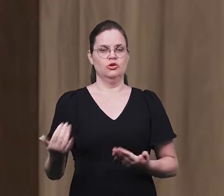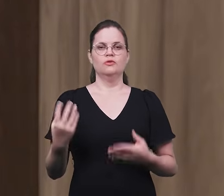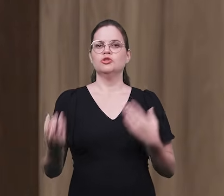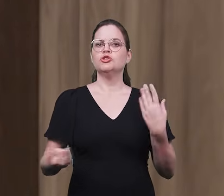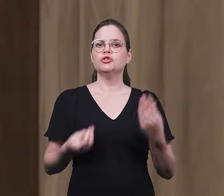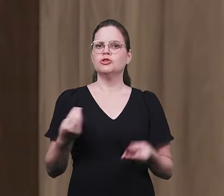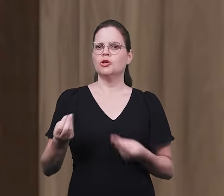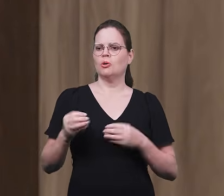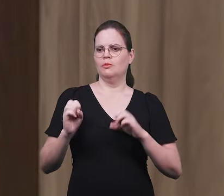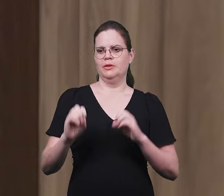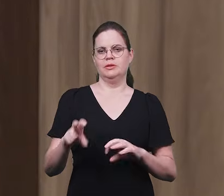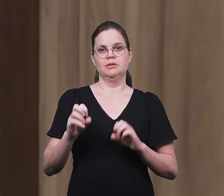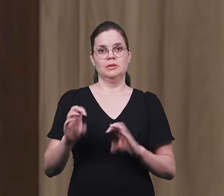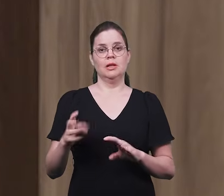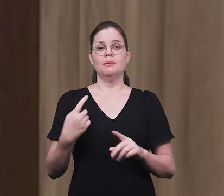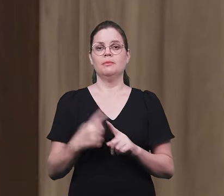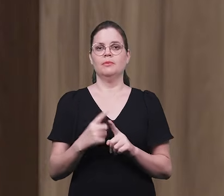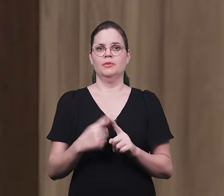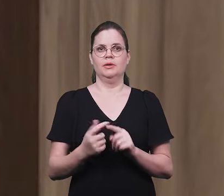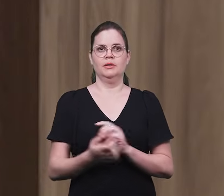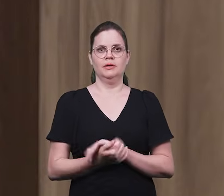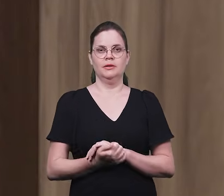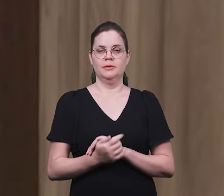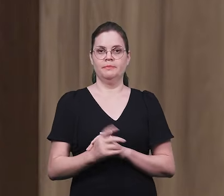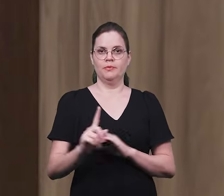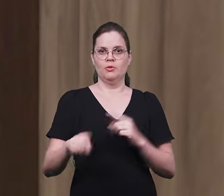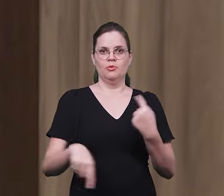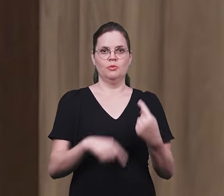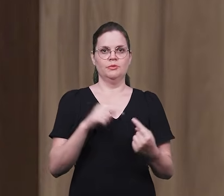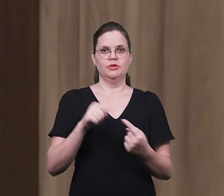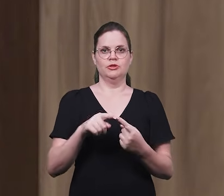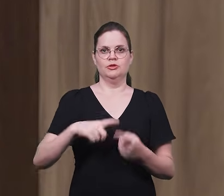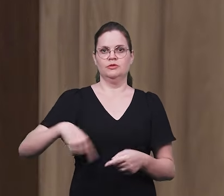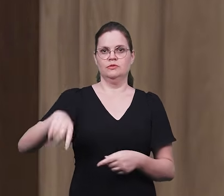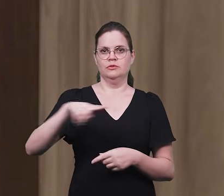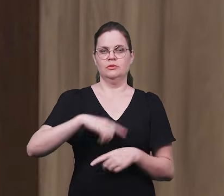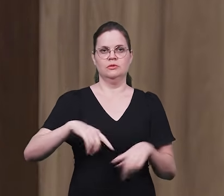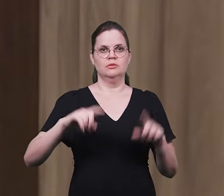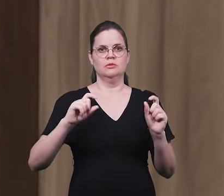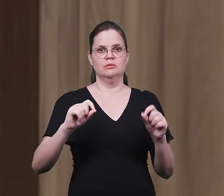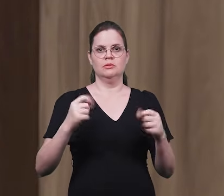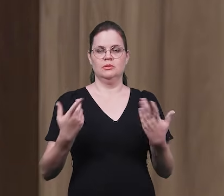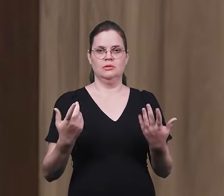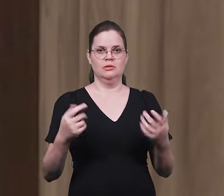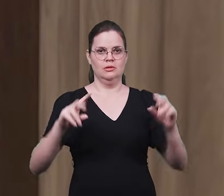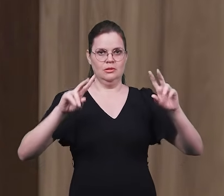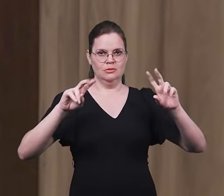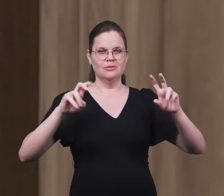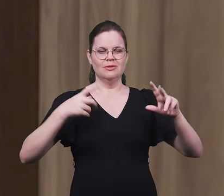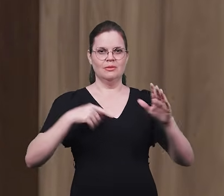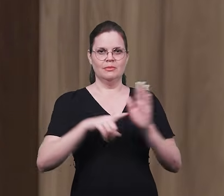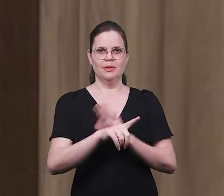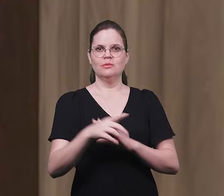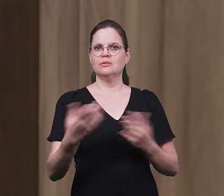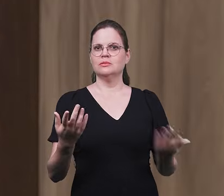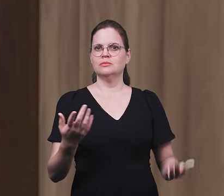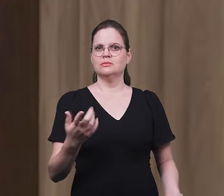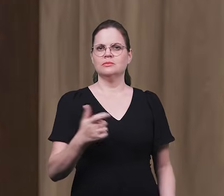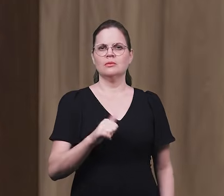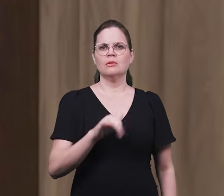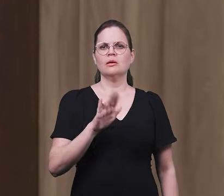professores dos jovens, de como proceder. No final das contas, o nosso objetivo é a